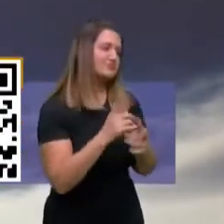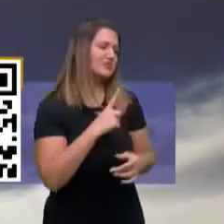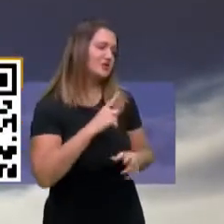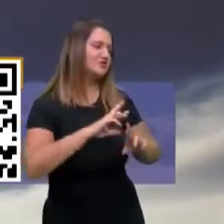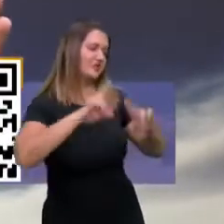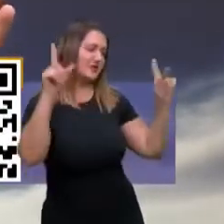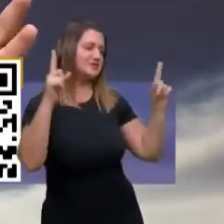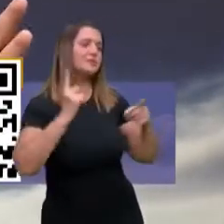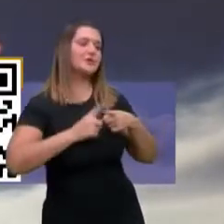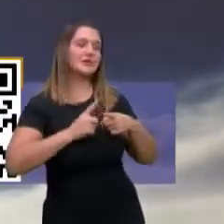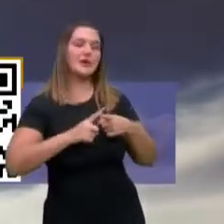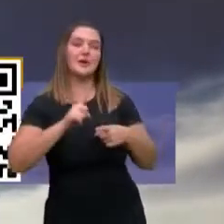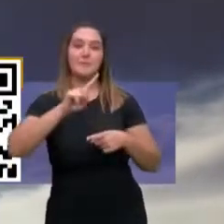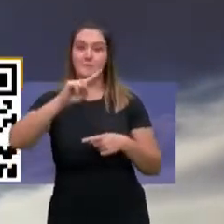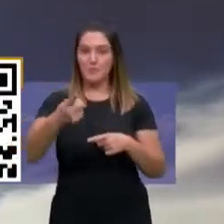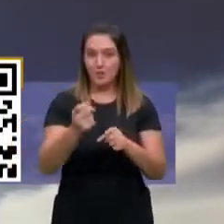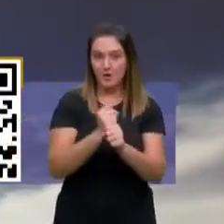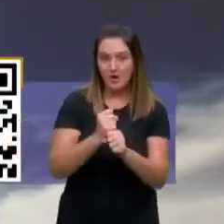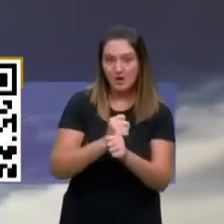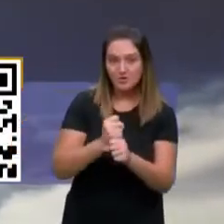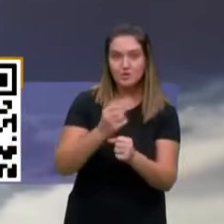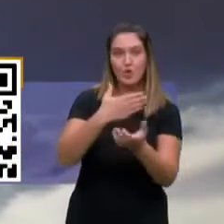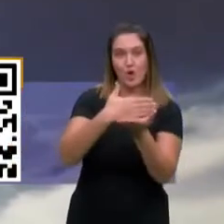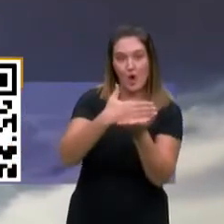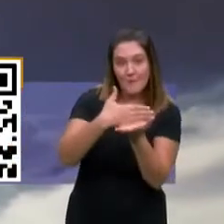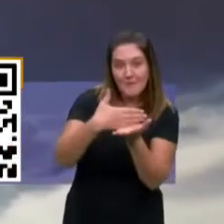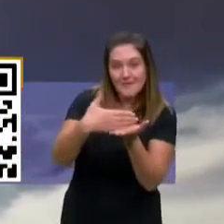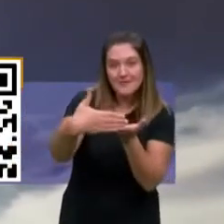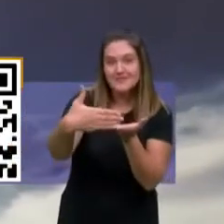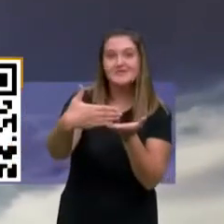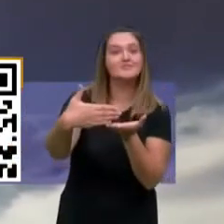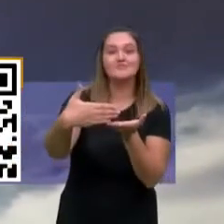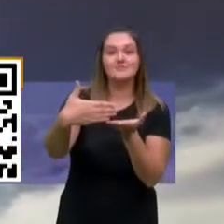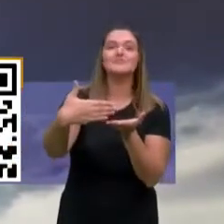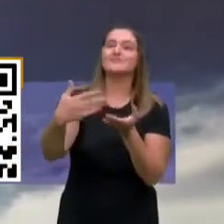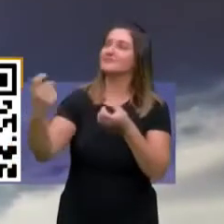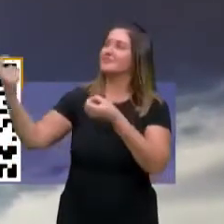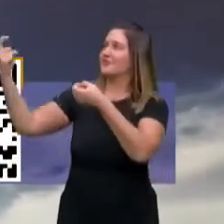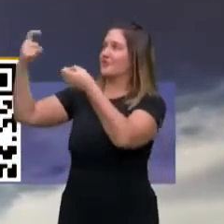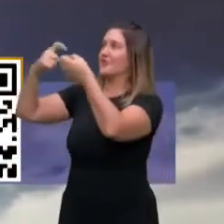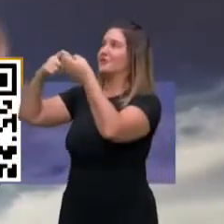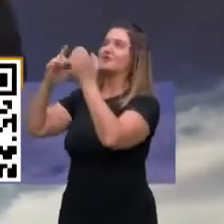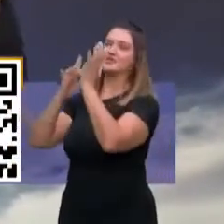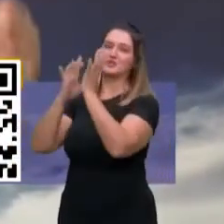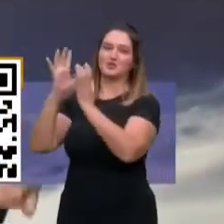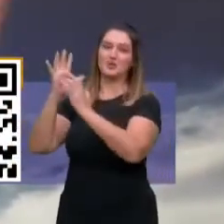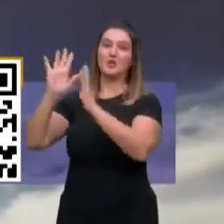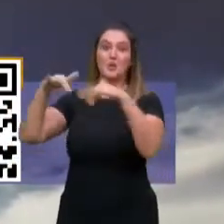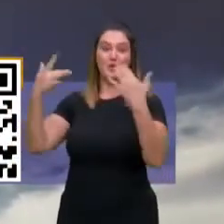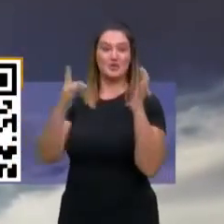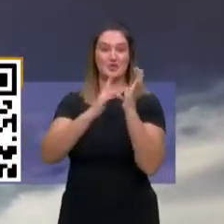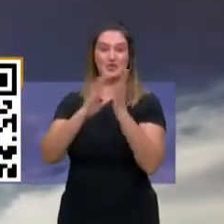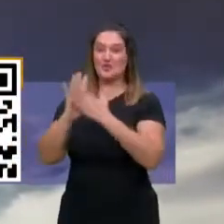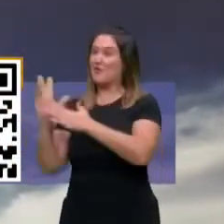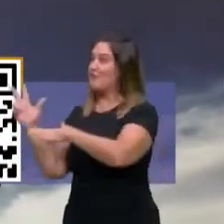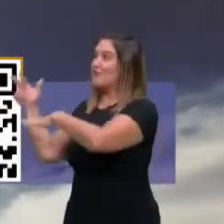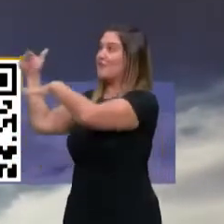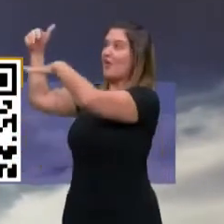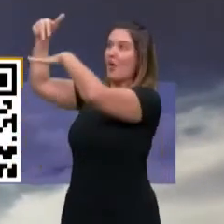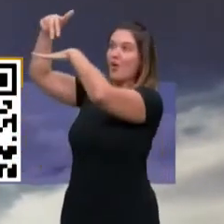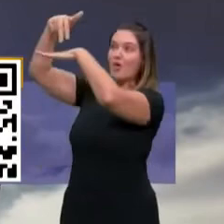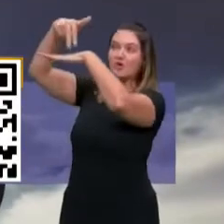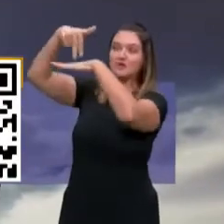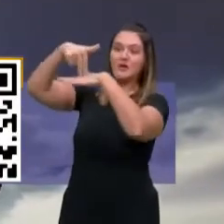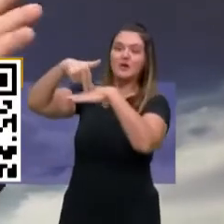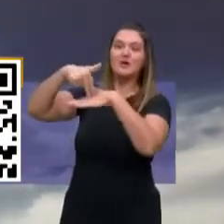mil anos, na verdade, Darcy e amigos, começam exatamente com a volta de Cristo. A partir da volta de Cristo. Começa